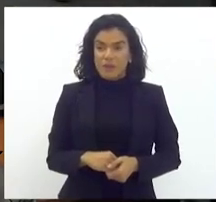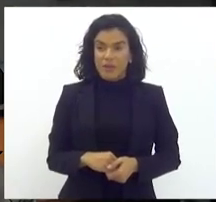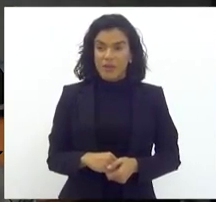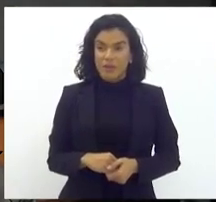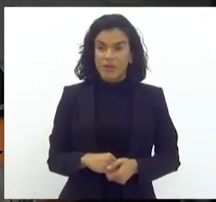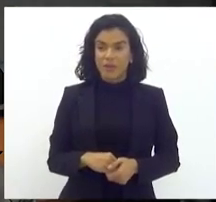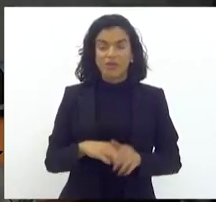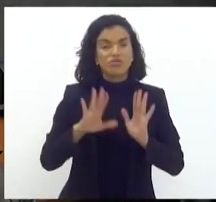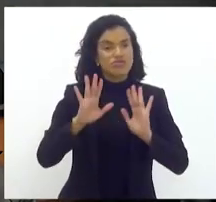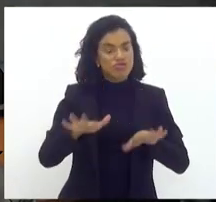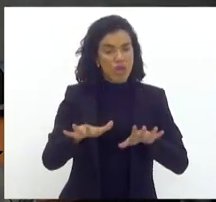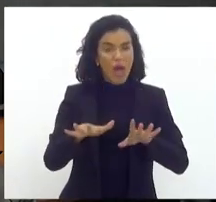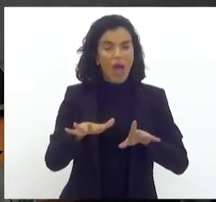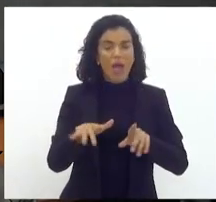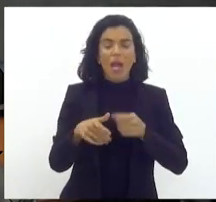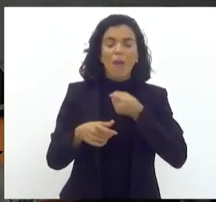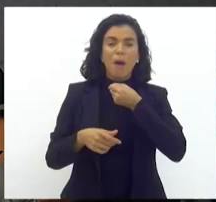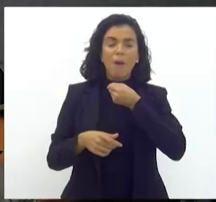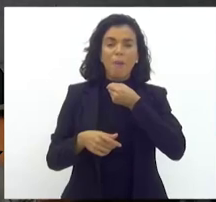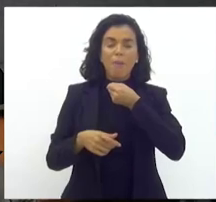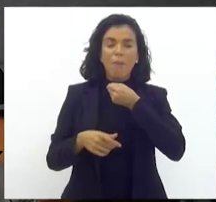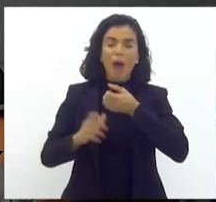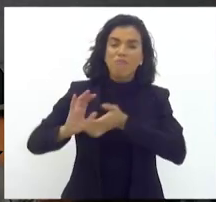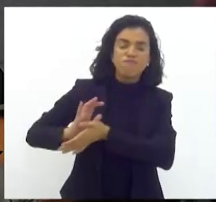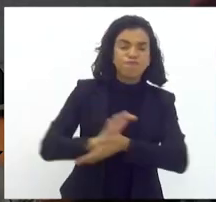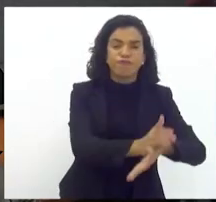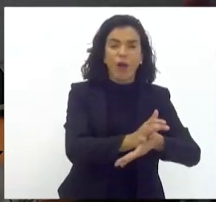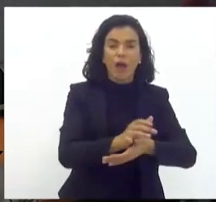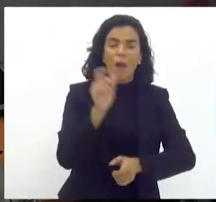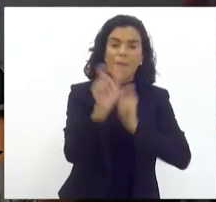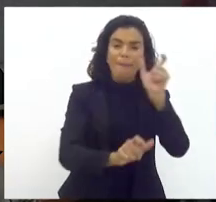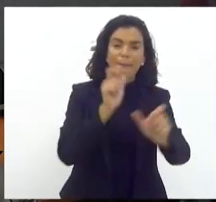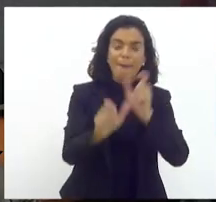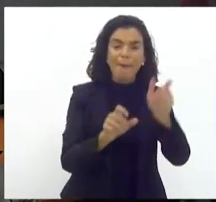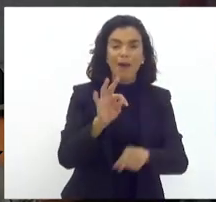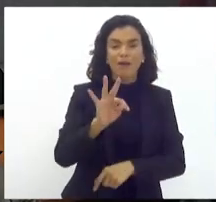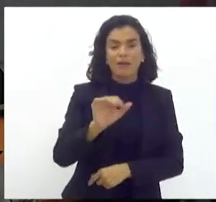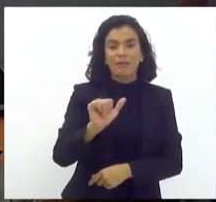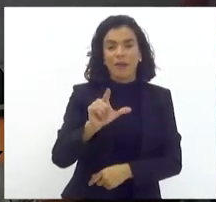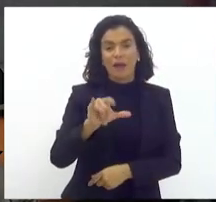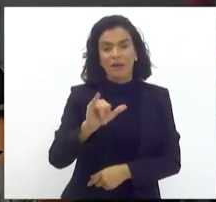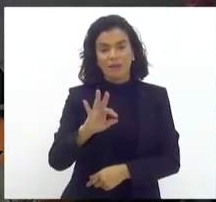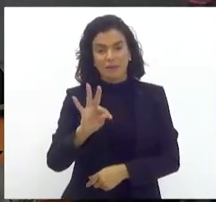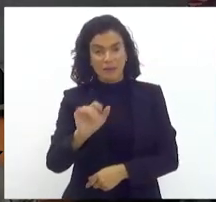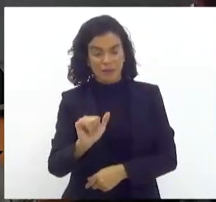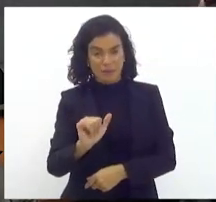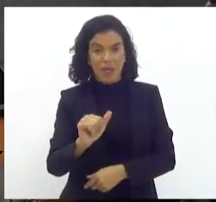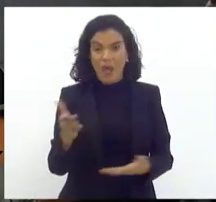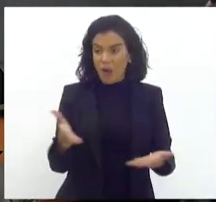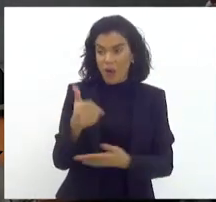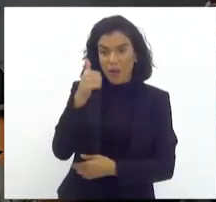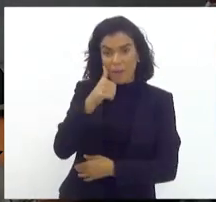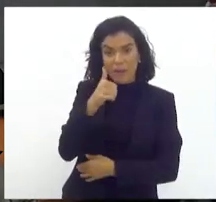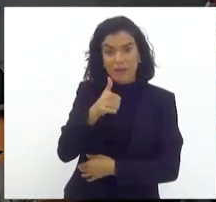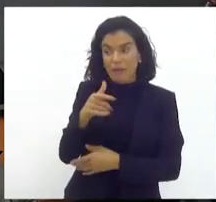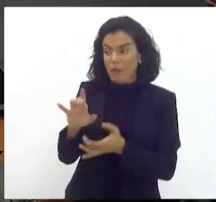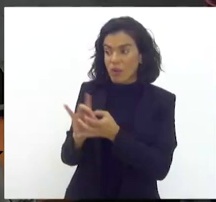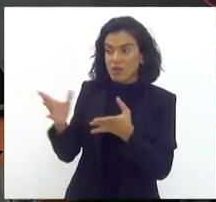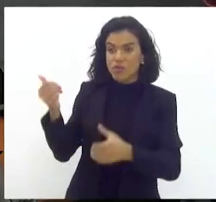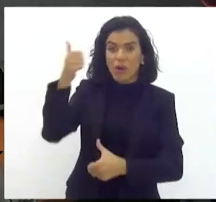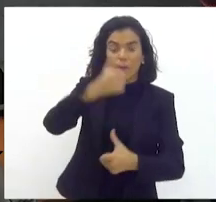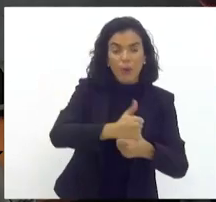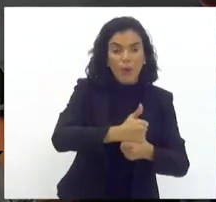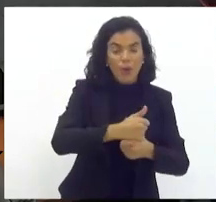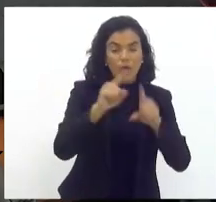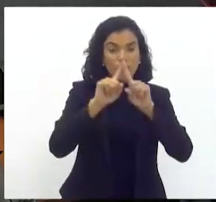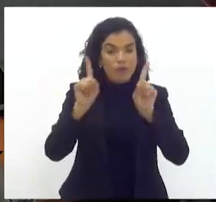já foi em público que ele esculhambou a Talita e agora ele não deixou que a menina assumisse um cargo